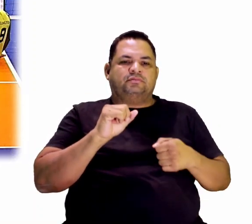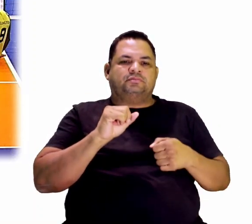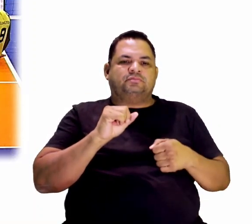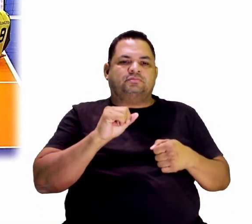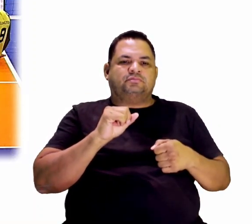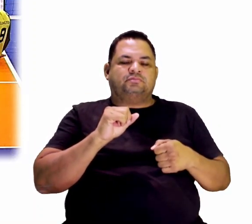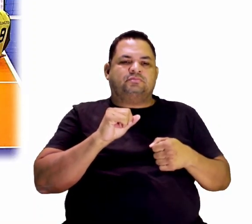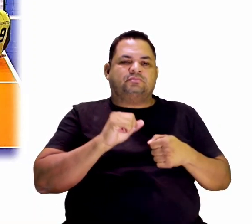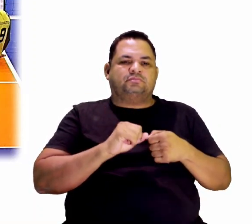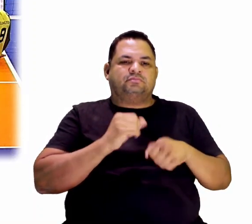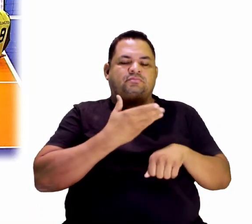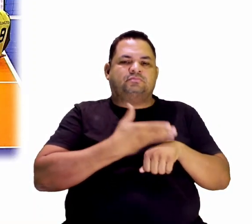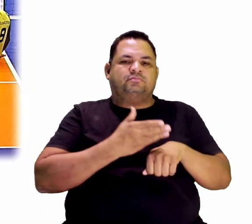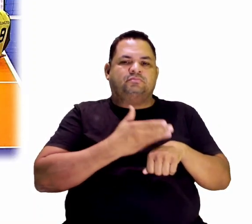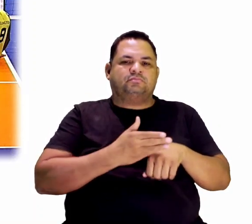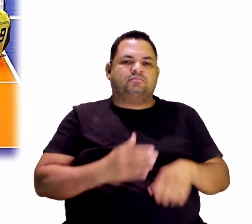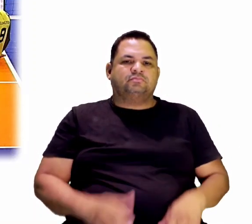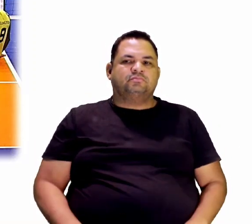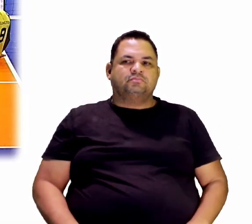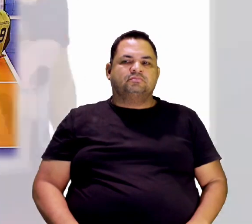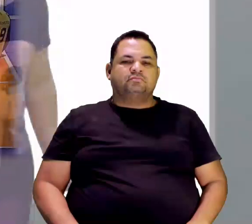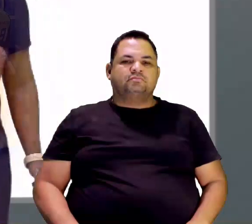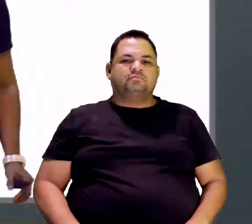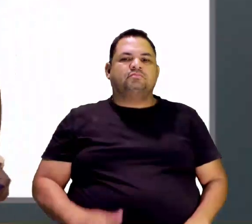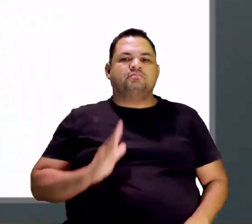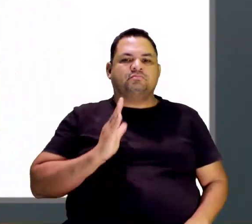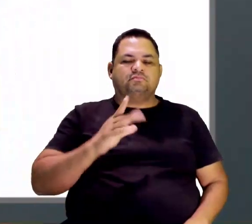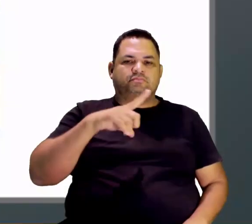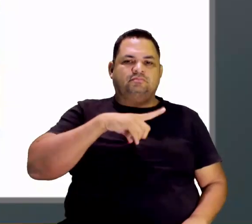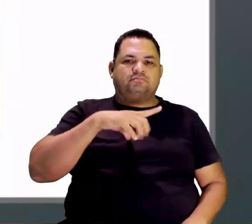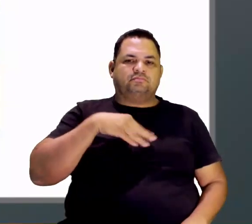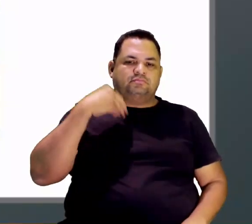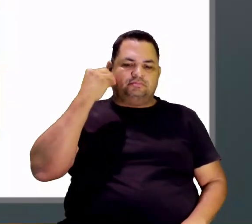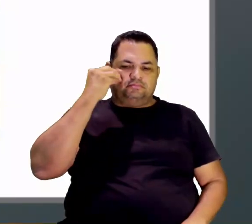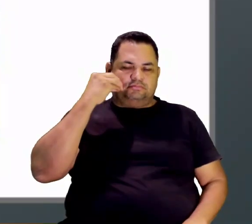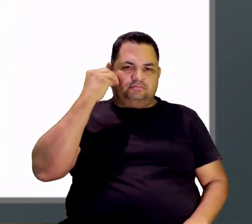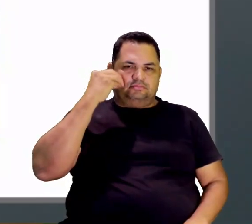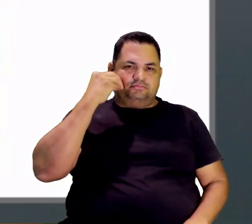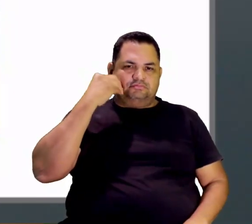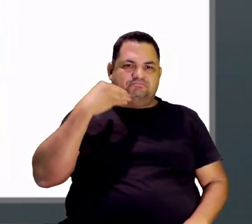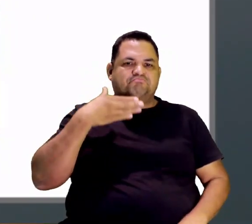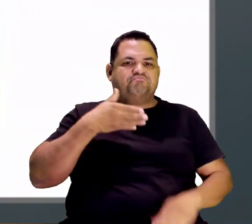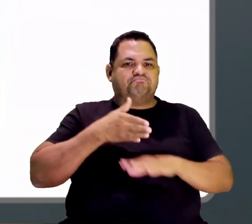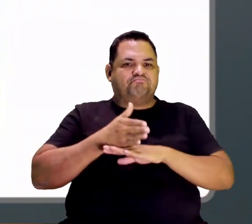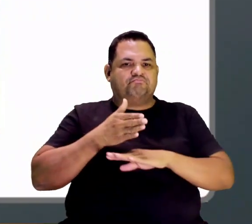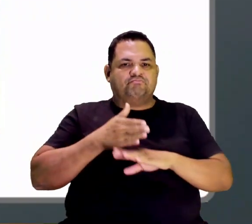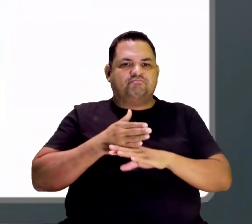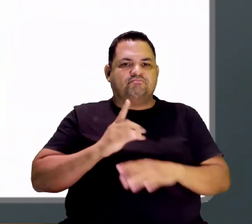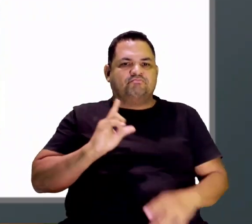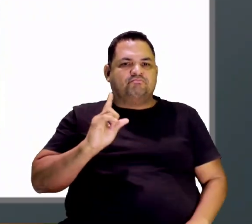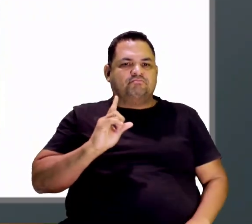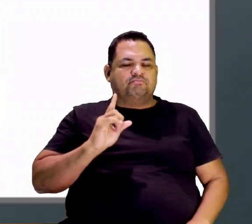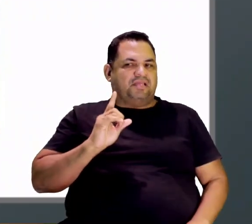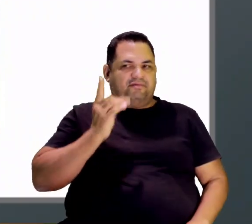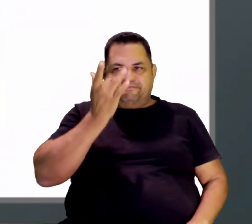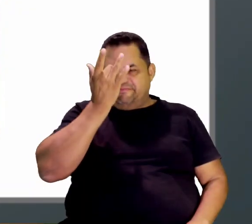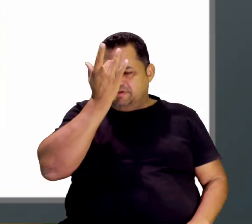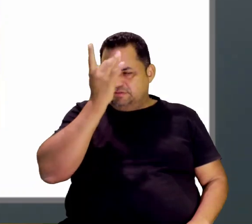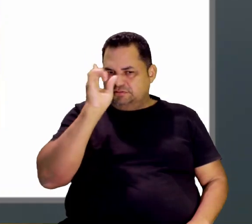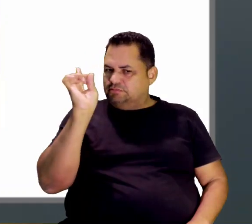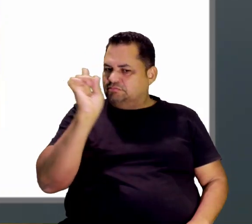né? Como, por exemplo, a quadra, ela é mais pequena, né? Que é a comum, ela